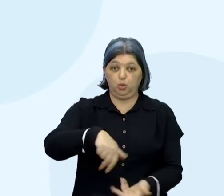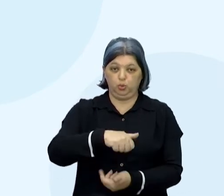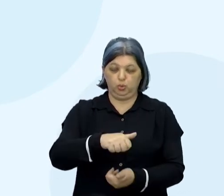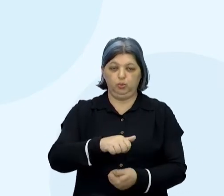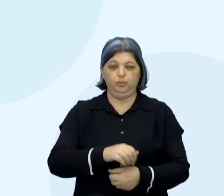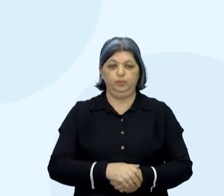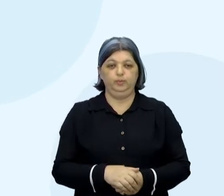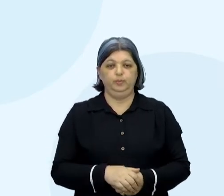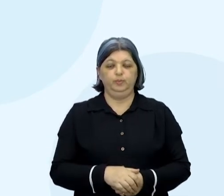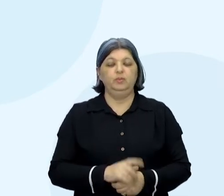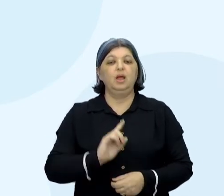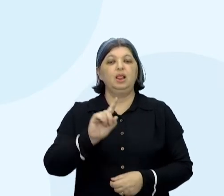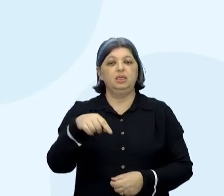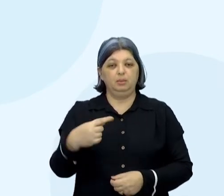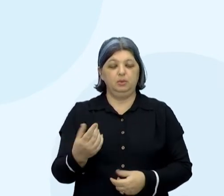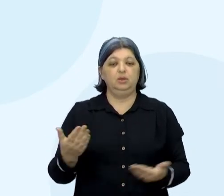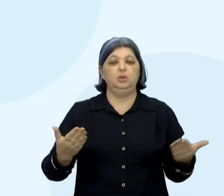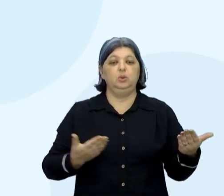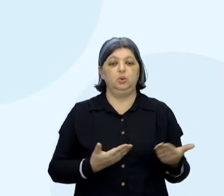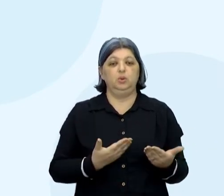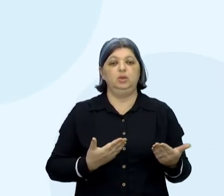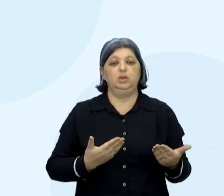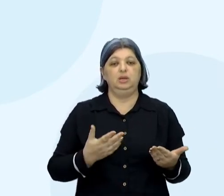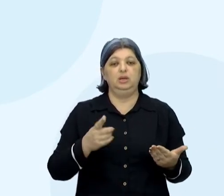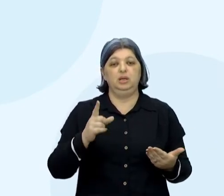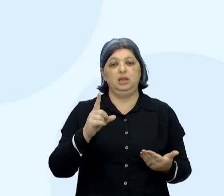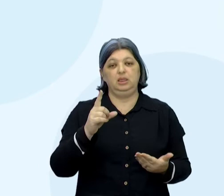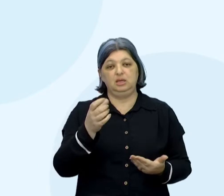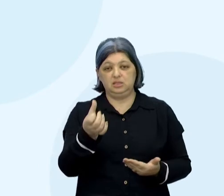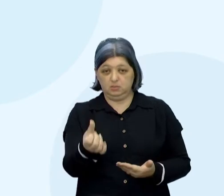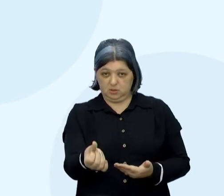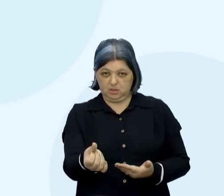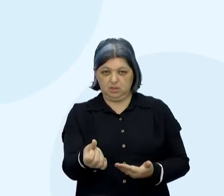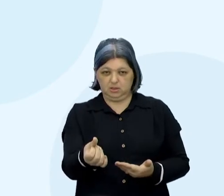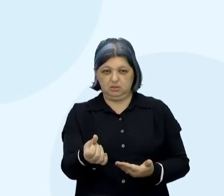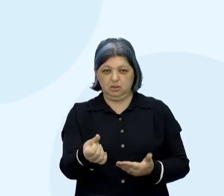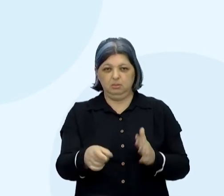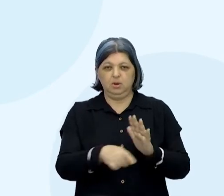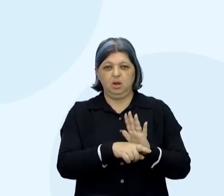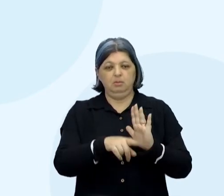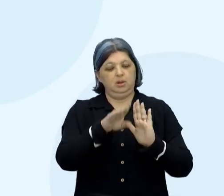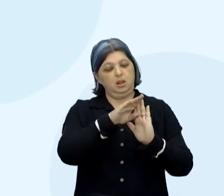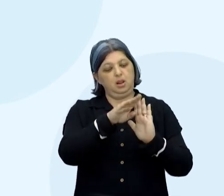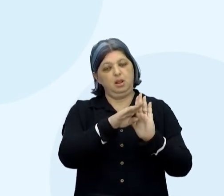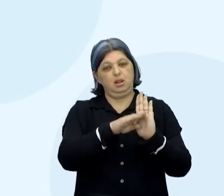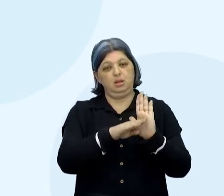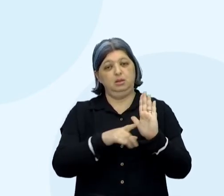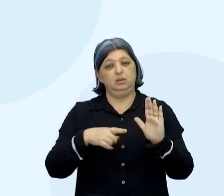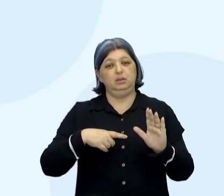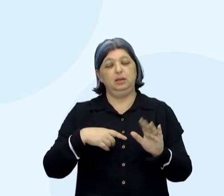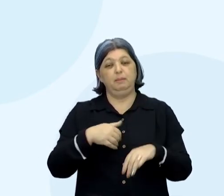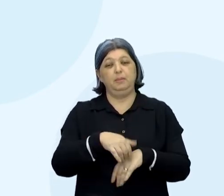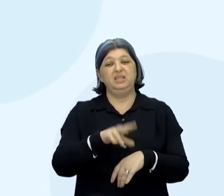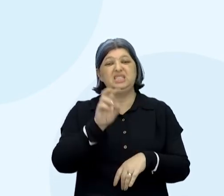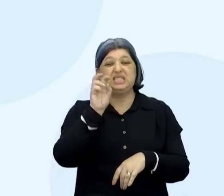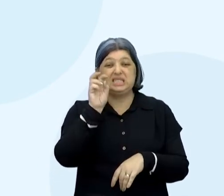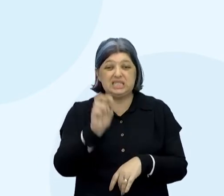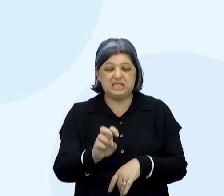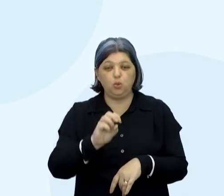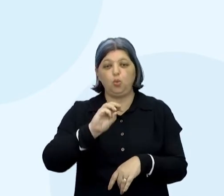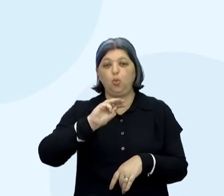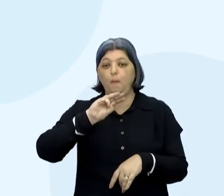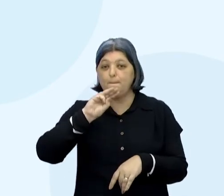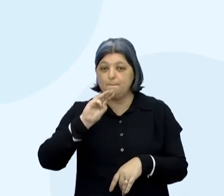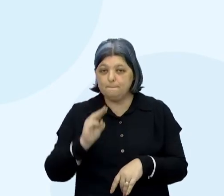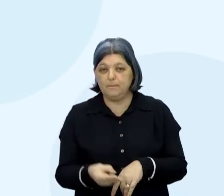E depois, agora ele é o 16º, tá? Mas ele tem, para vocês terem uma ideia, mais de 5.000 quilos, tá?